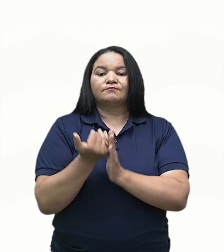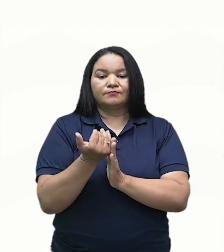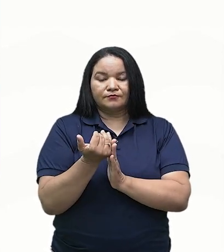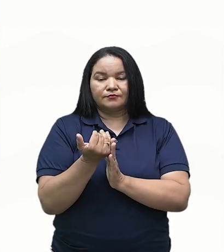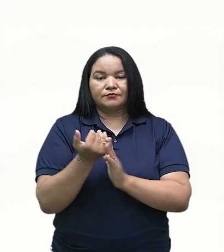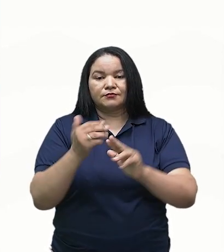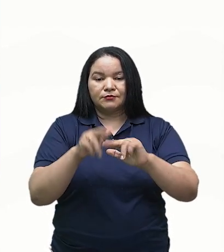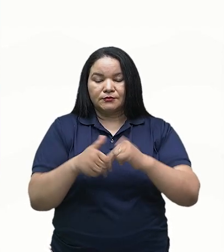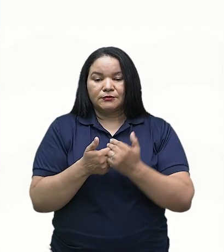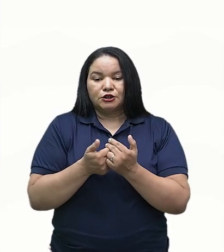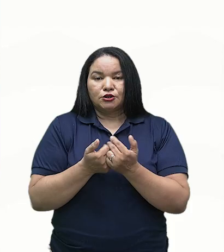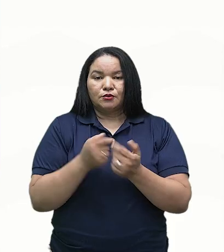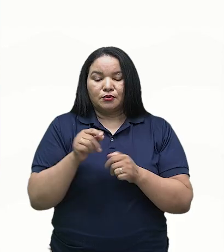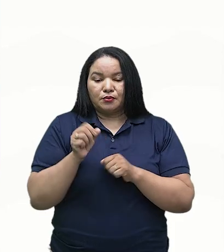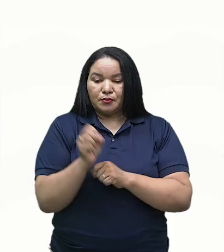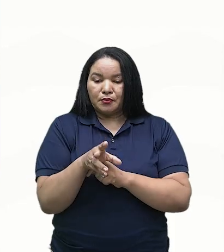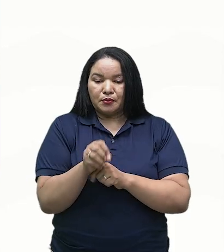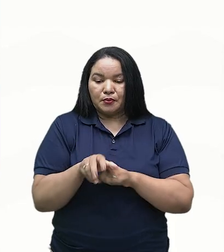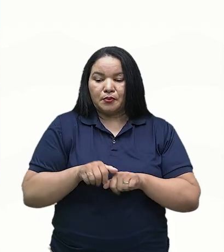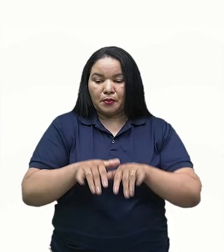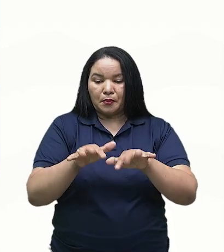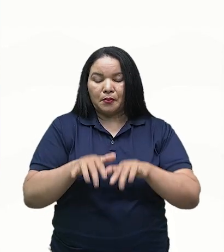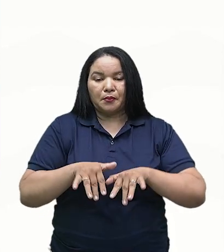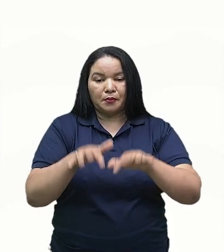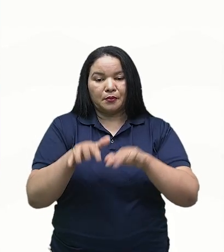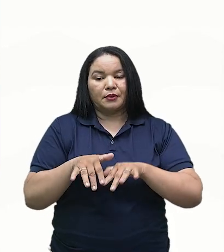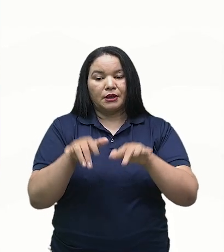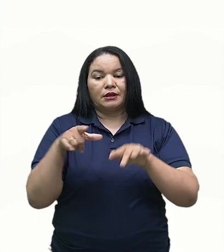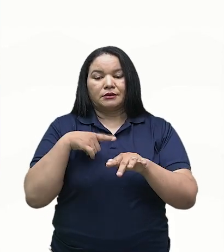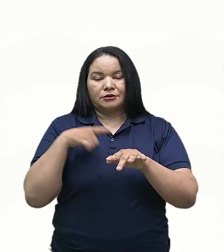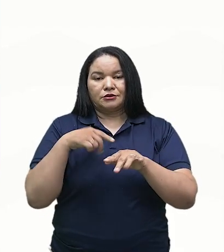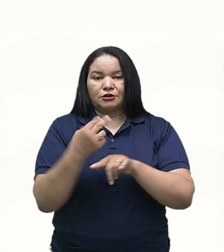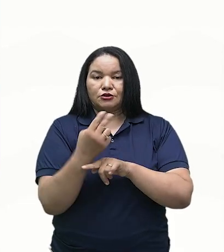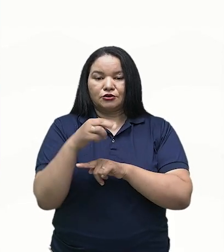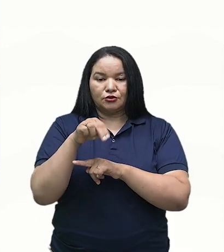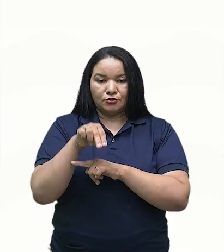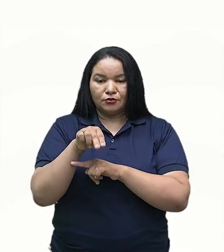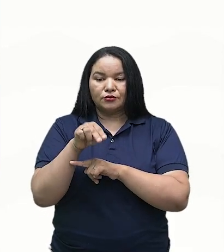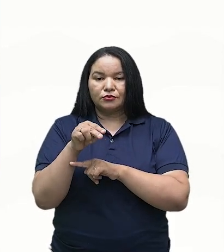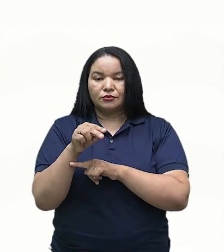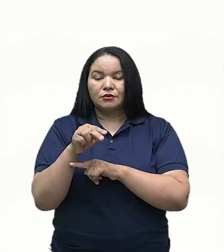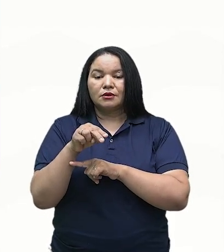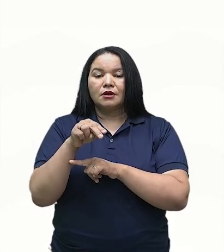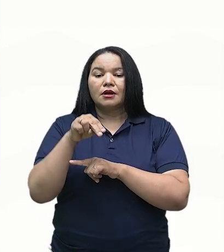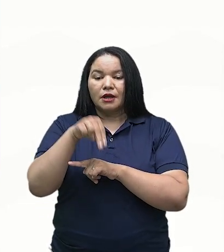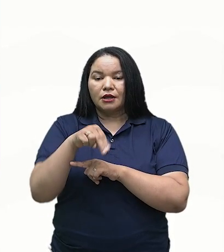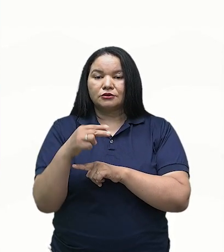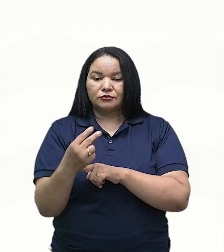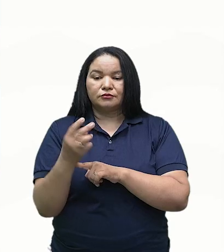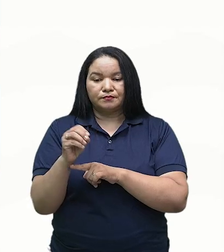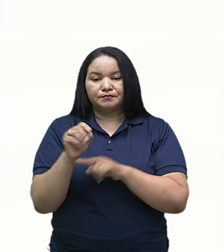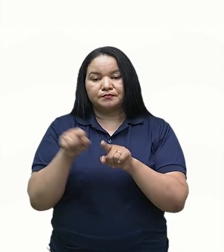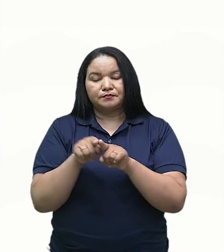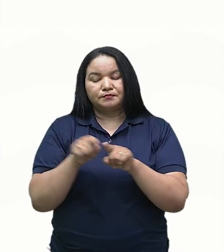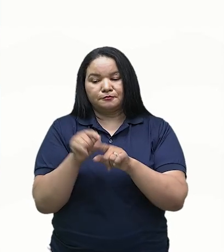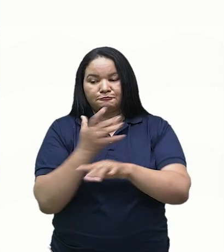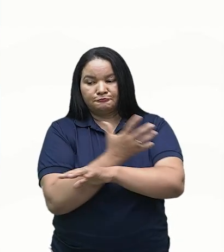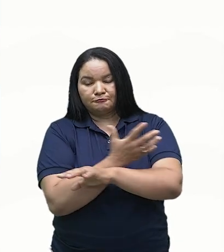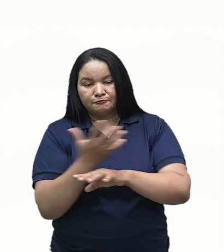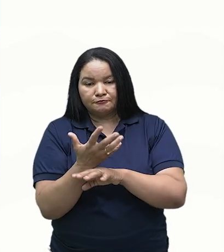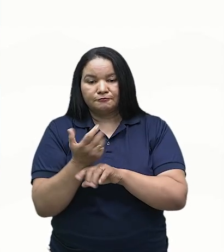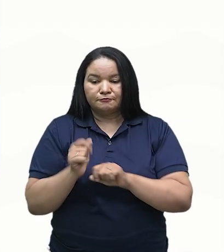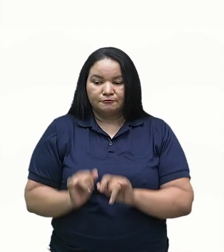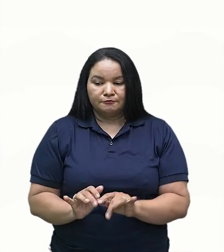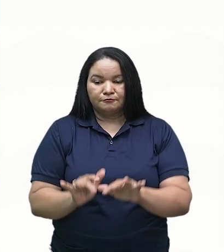compostos fertilizantes ricos em nitrogênios e que eles são levados, então, para a vegetação e assim acabam também sendo levados